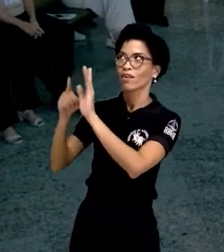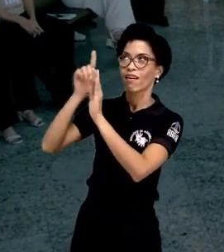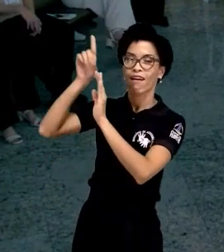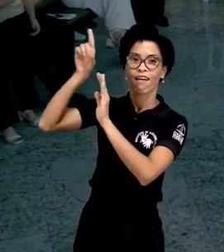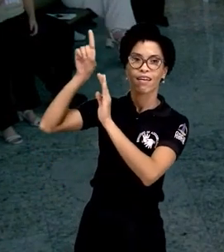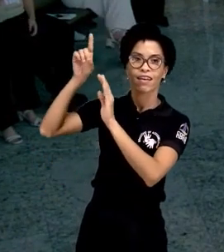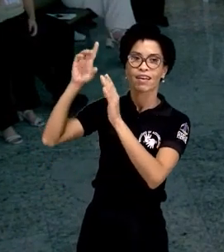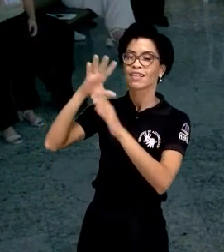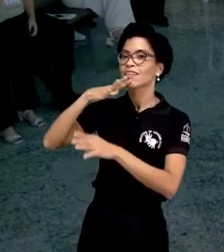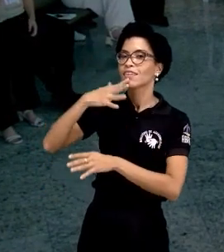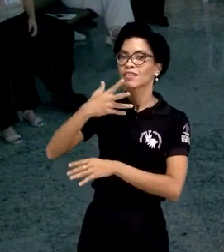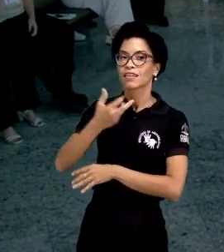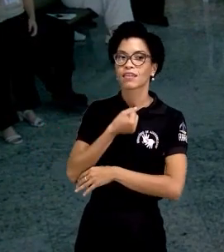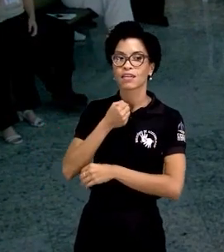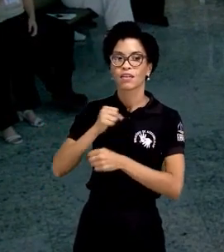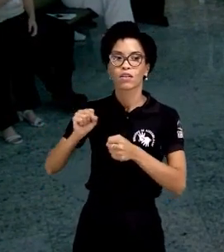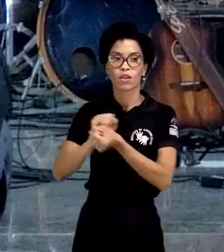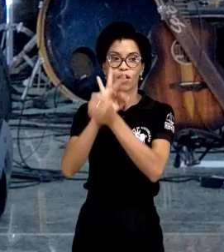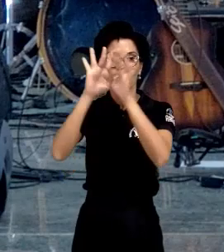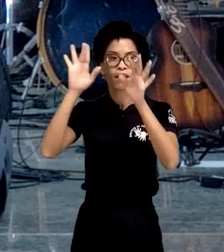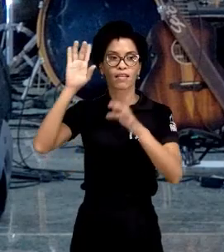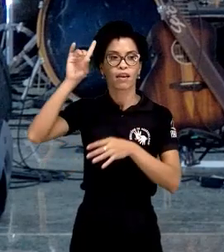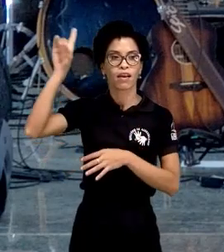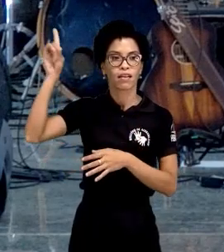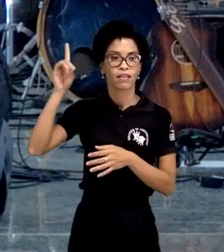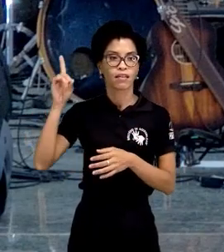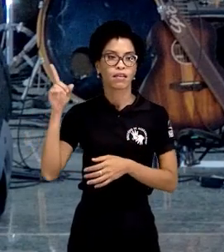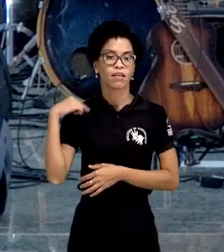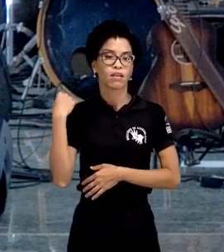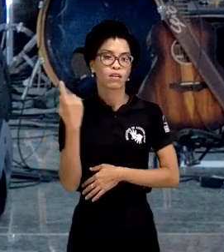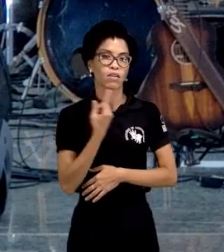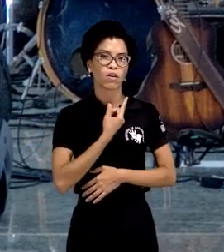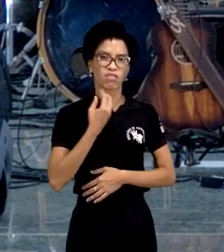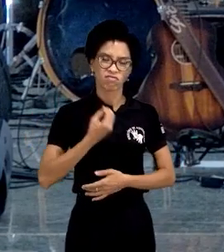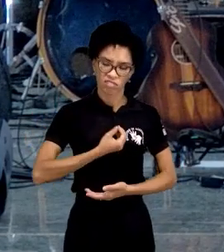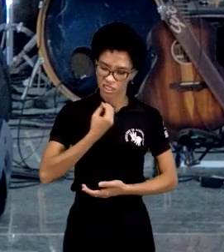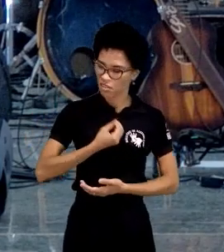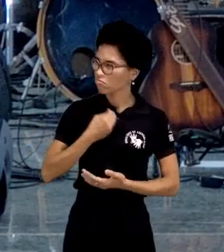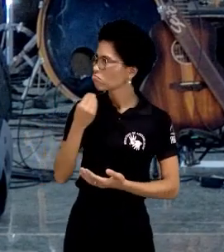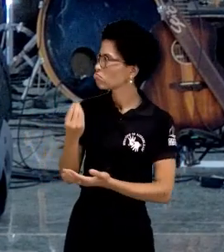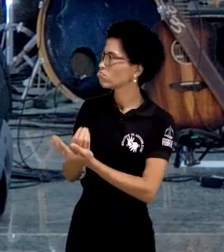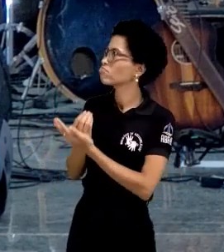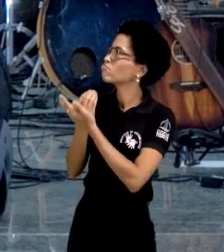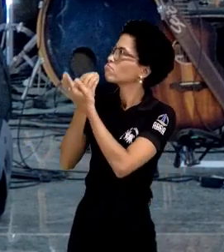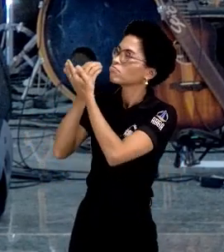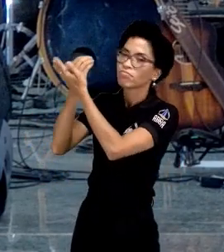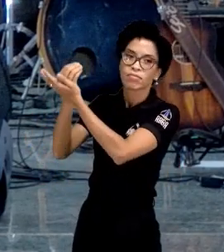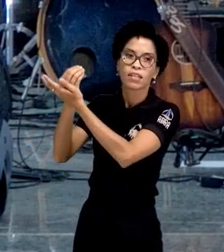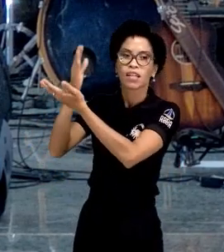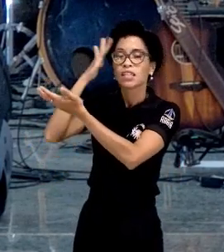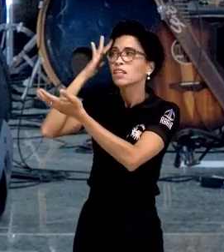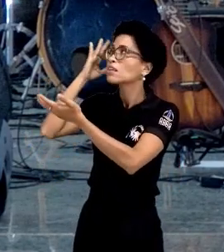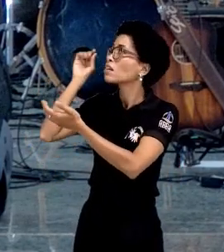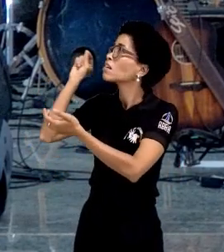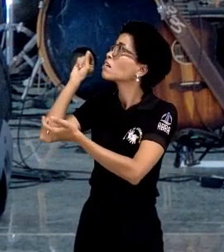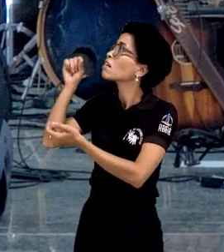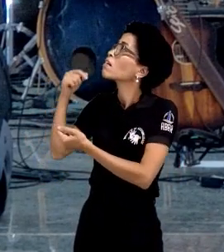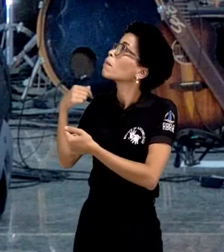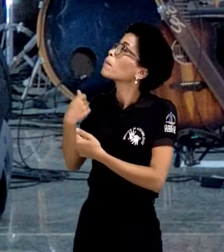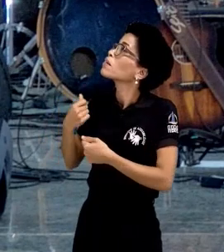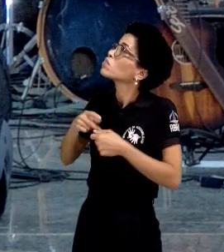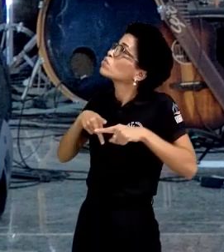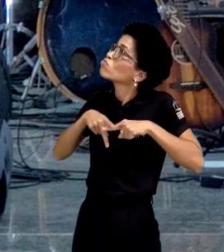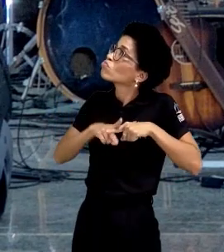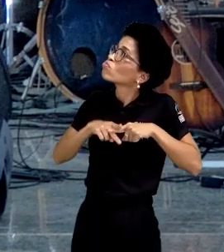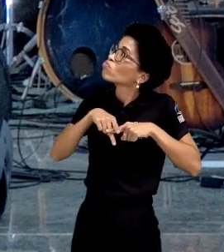consagrar nossas vidas ao Senhor e entender dele o que é preciso mudar. E nós seremos gratos sempre ao Senhor. Estaremos sempre aqui para ouvir sua voz